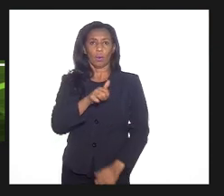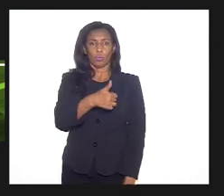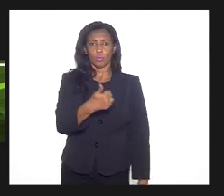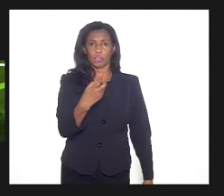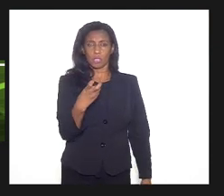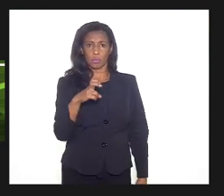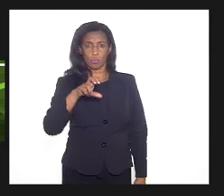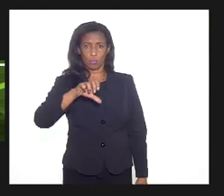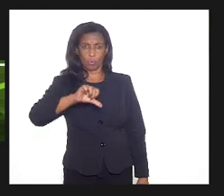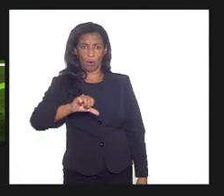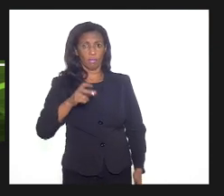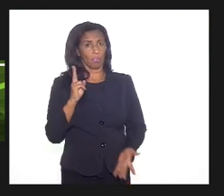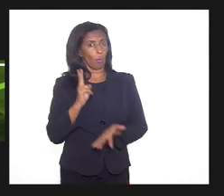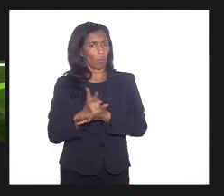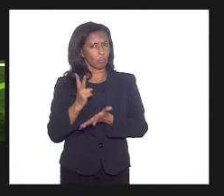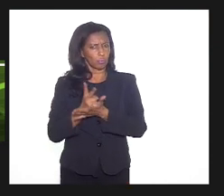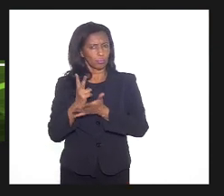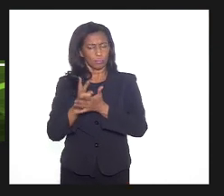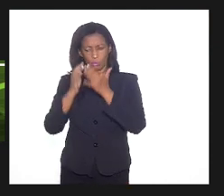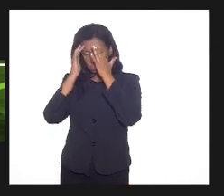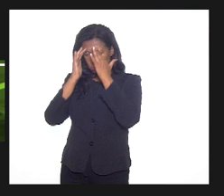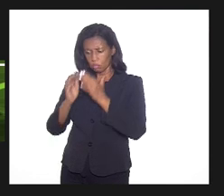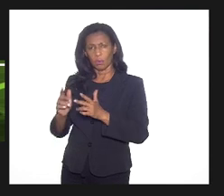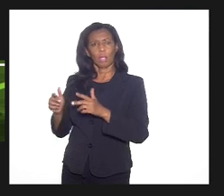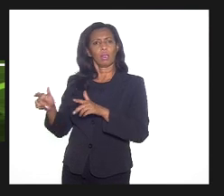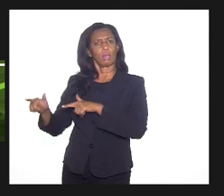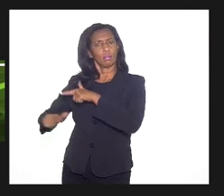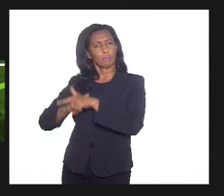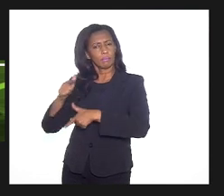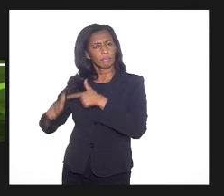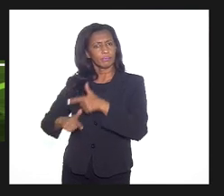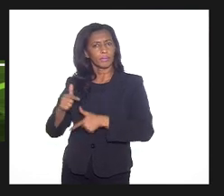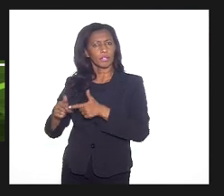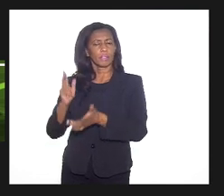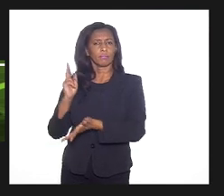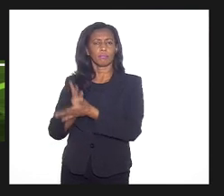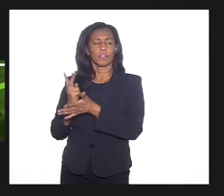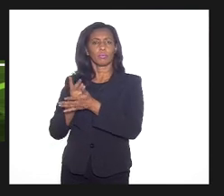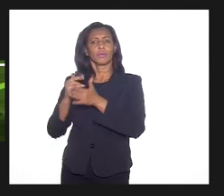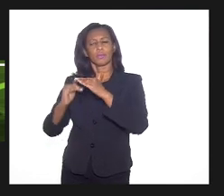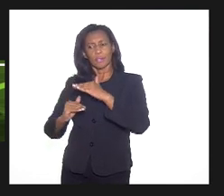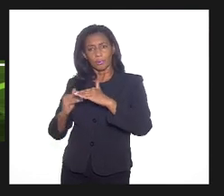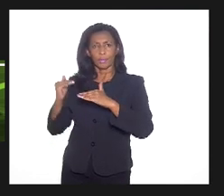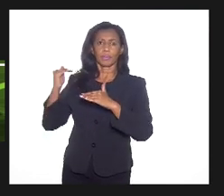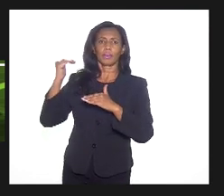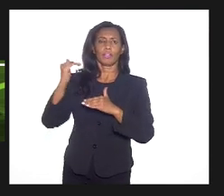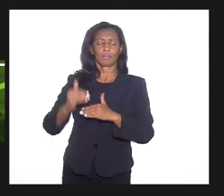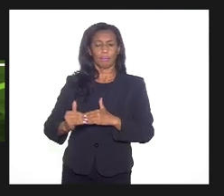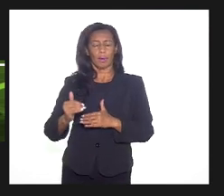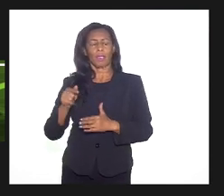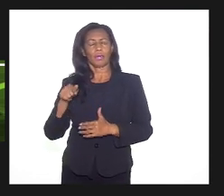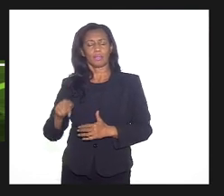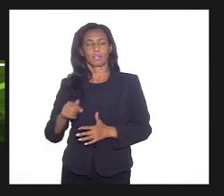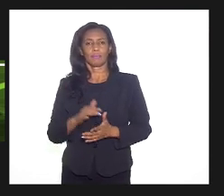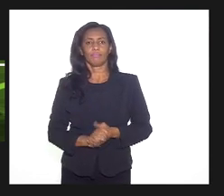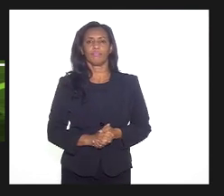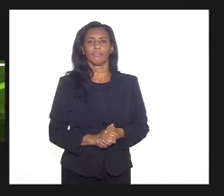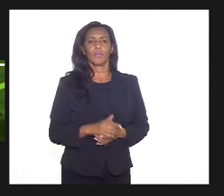159, mas continua cumprindo seu papel e, apesar disso, ele ultrapassa em função da mudança dos